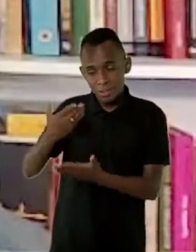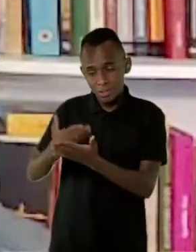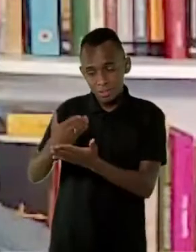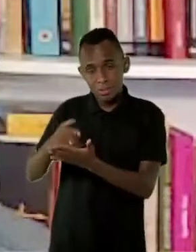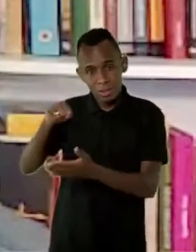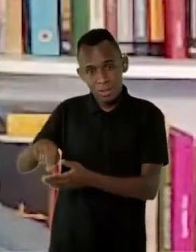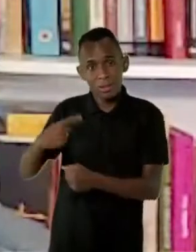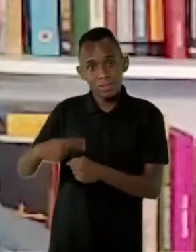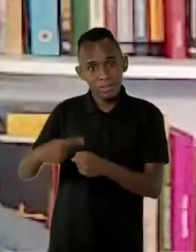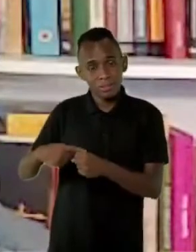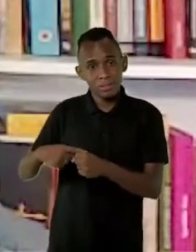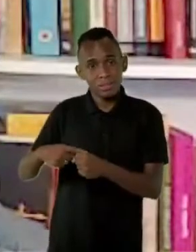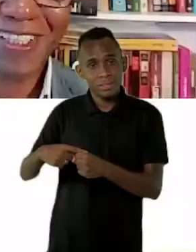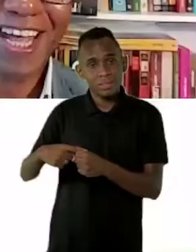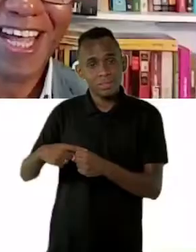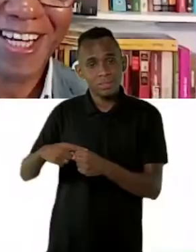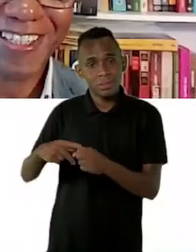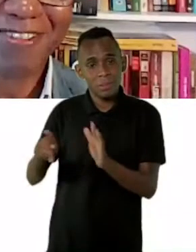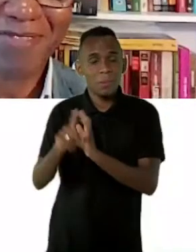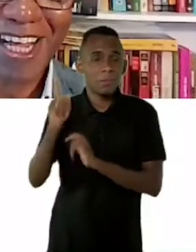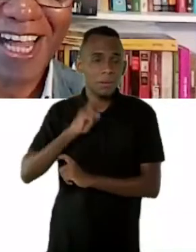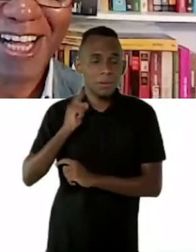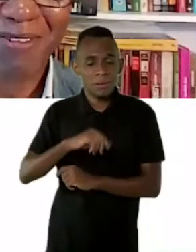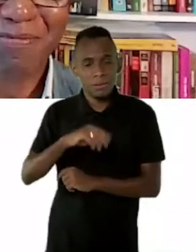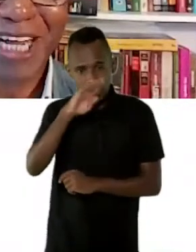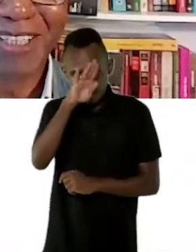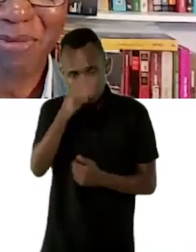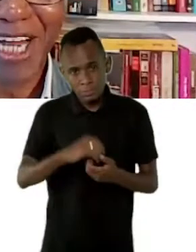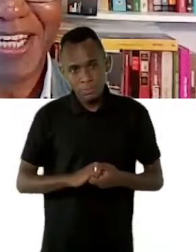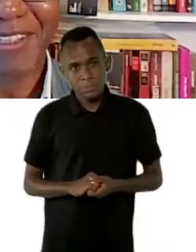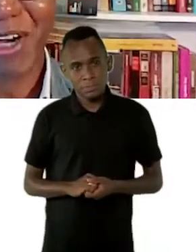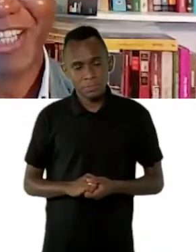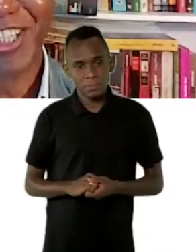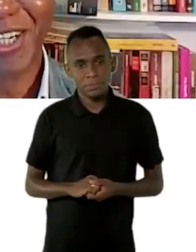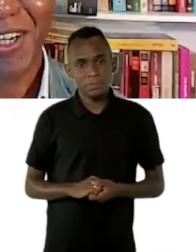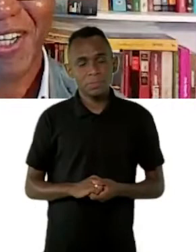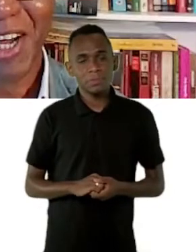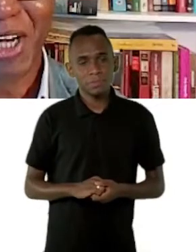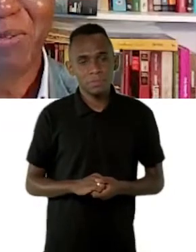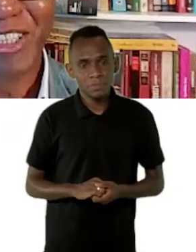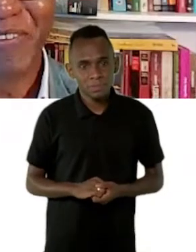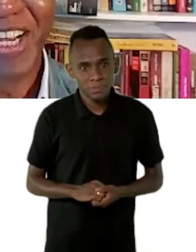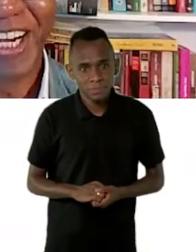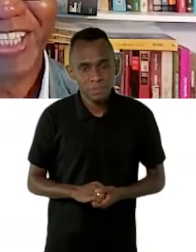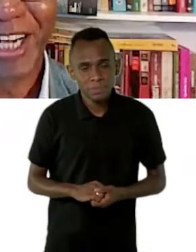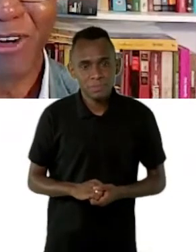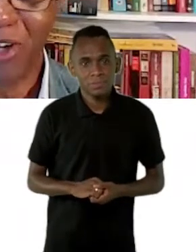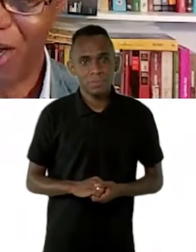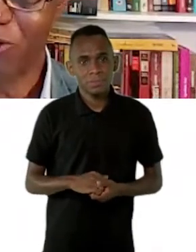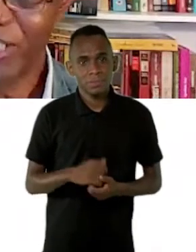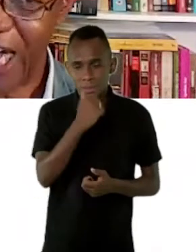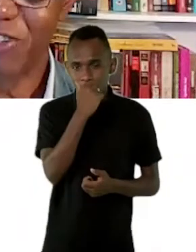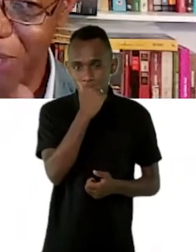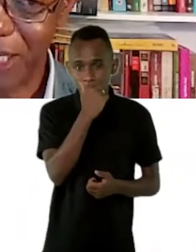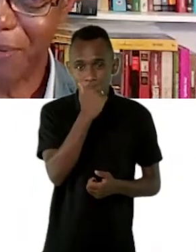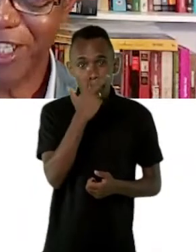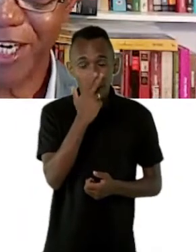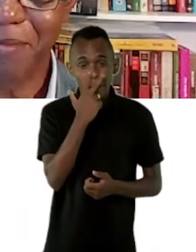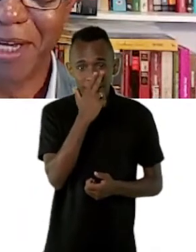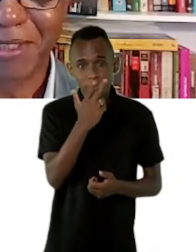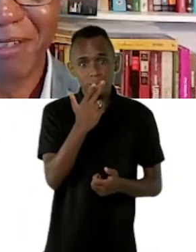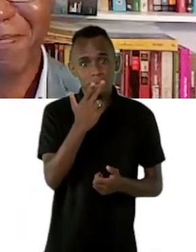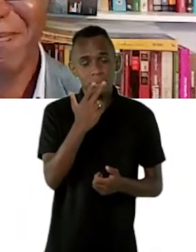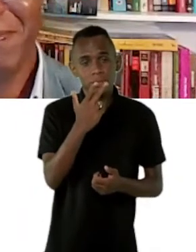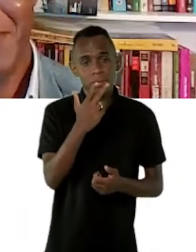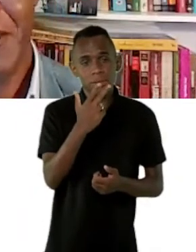para mim, vou te mandar para o colégio militar, colégio interno. Não é mais ou menos isso. Então, acho que era uma espécie de vingança da Carolina. Cuidado, vou te mandar